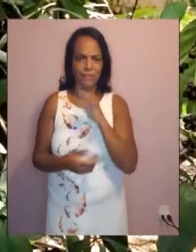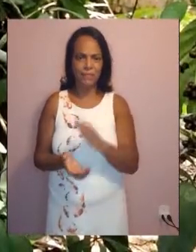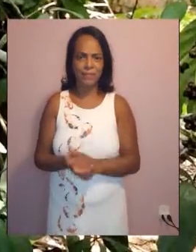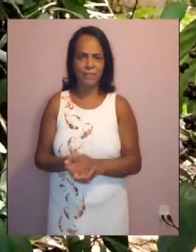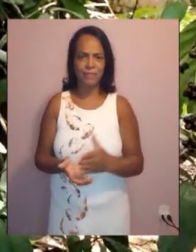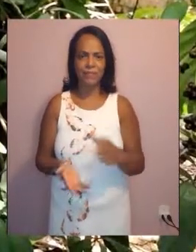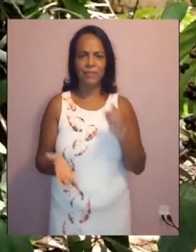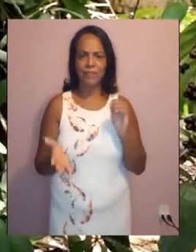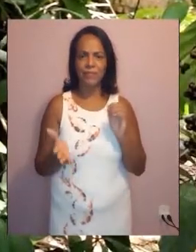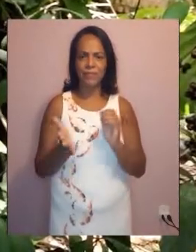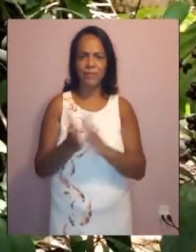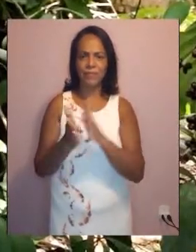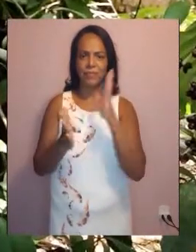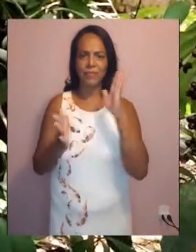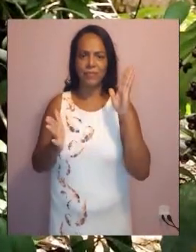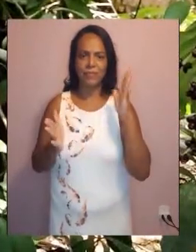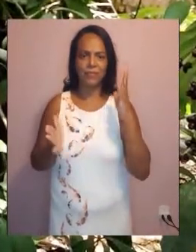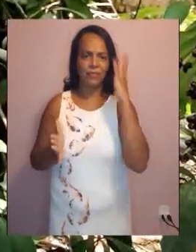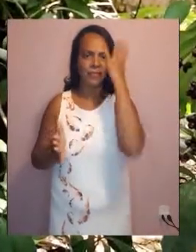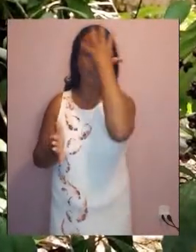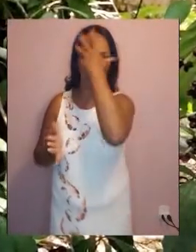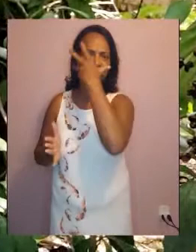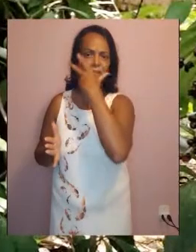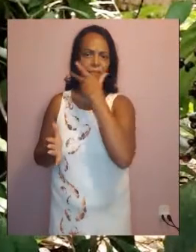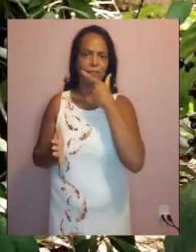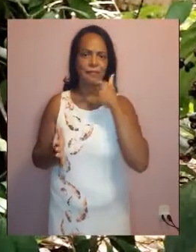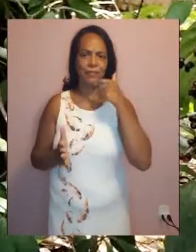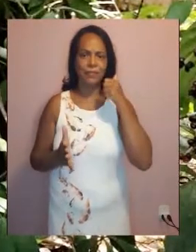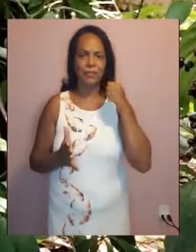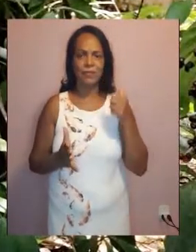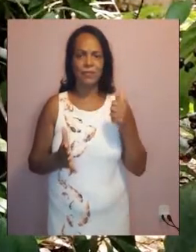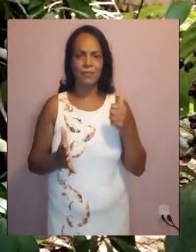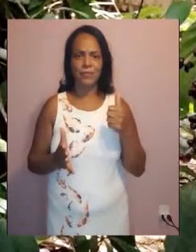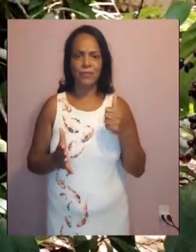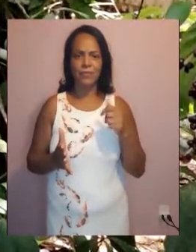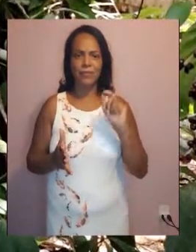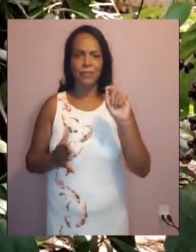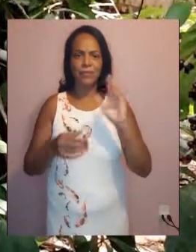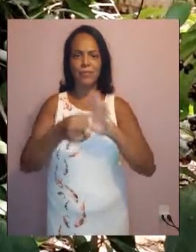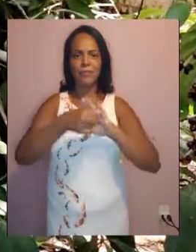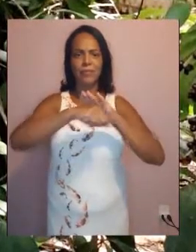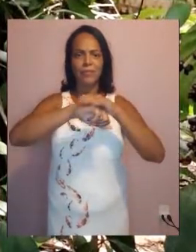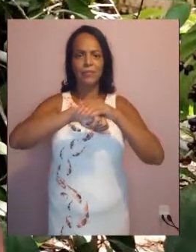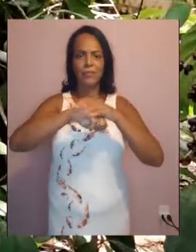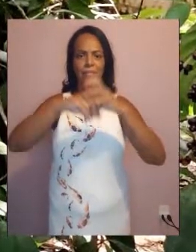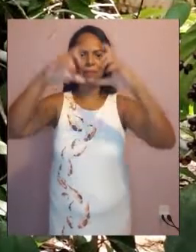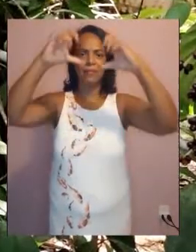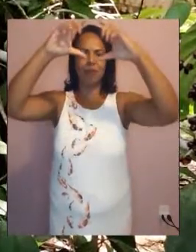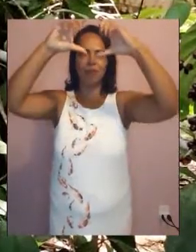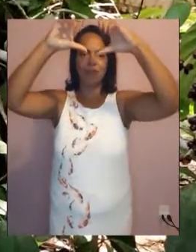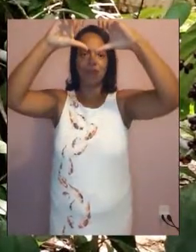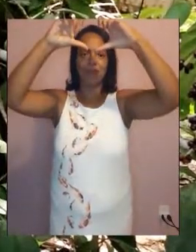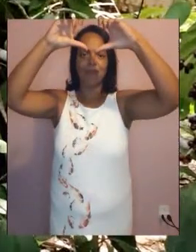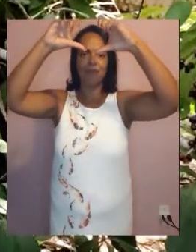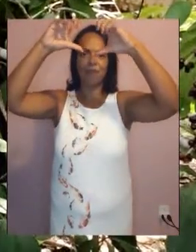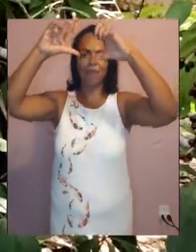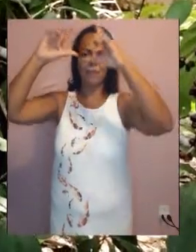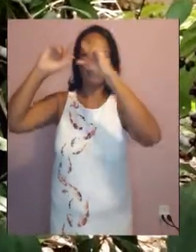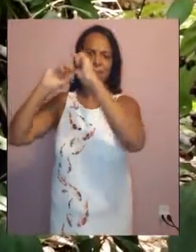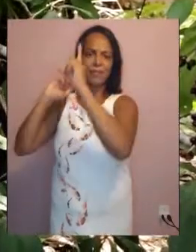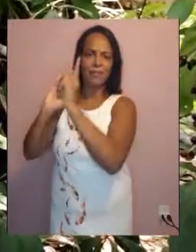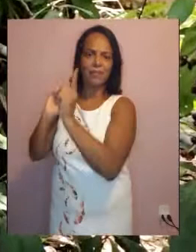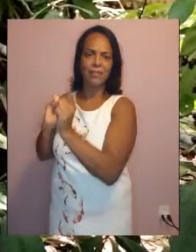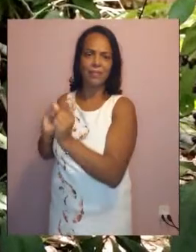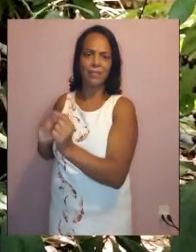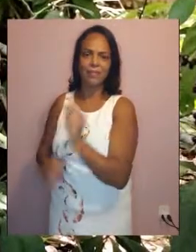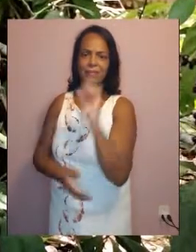um toque de beleza. Era noite de lua cheia,